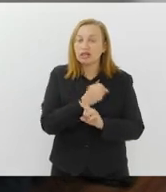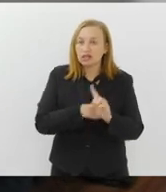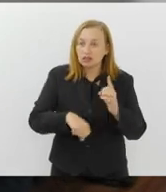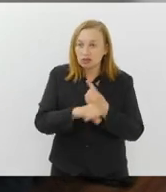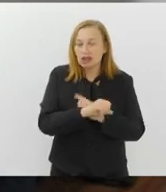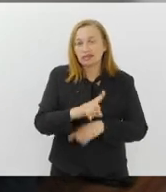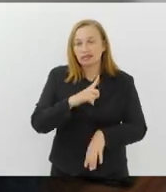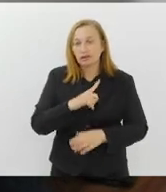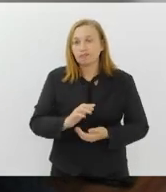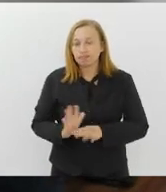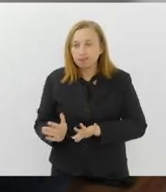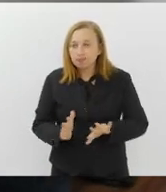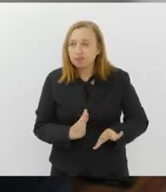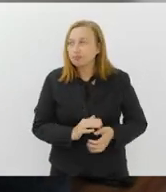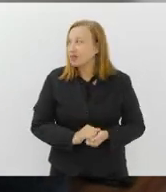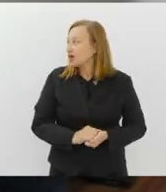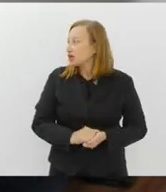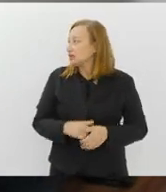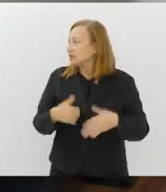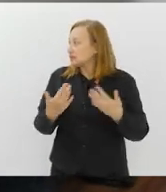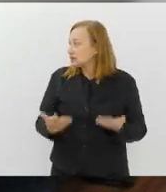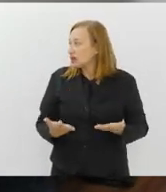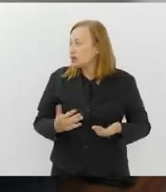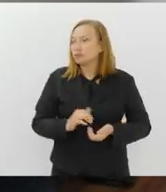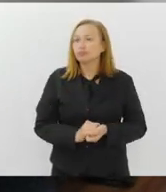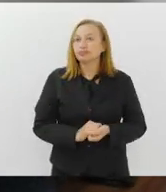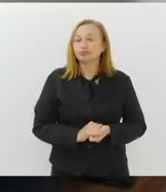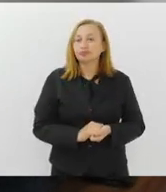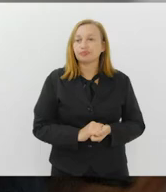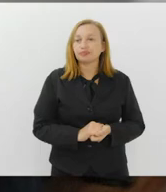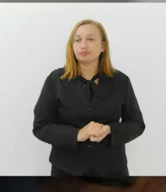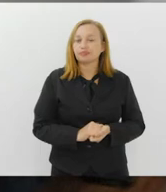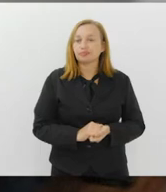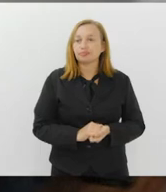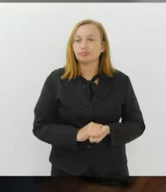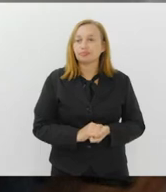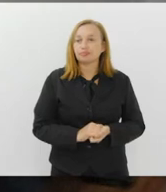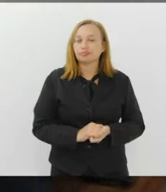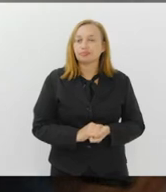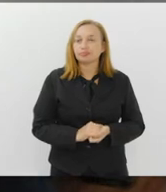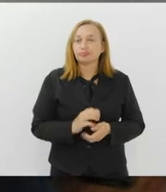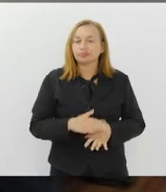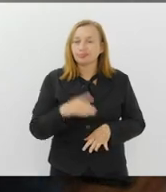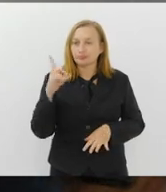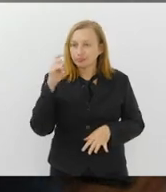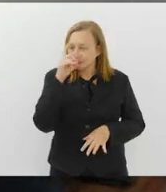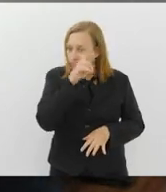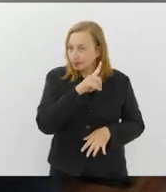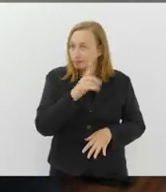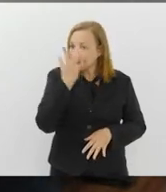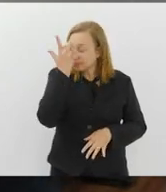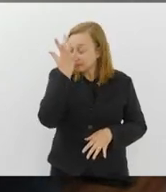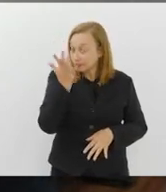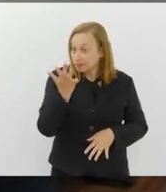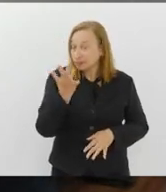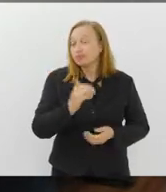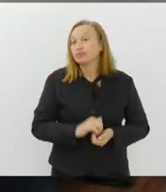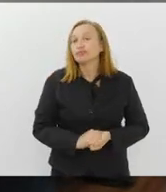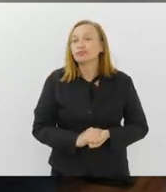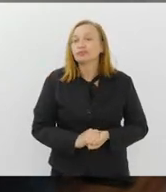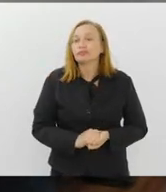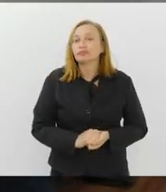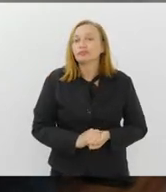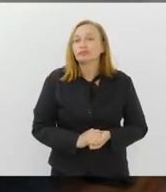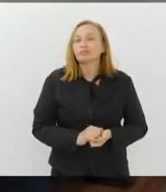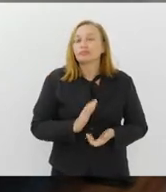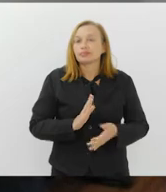enfrenta, né? Então, assim, toma-se a medida mais imediata e mais fácil de ser tomada e que gera